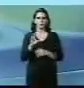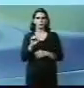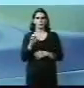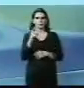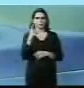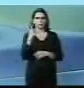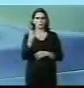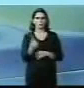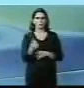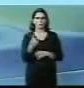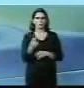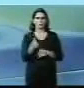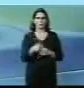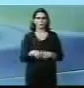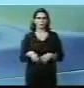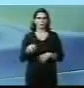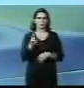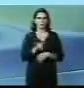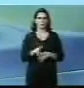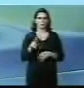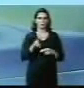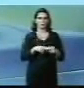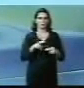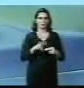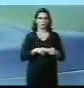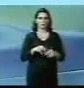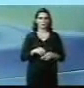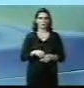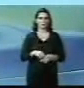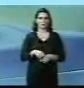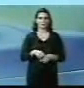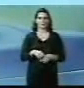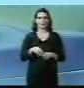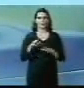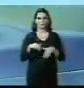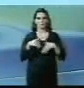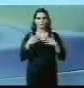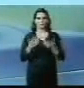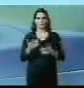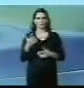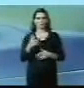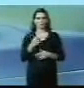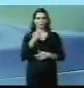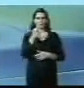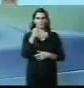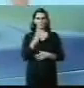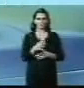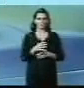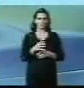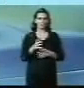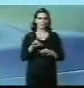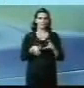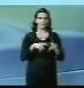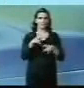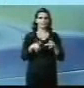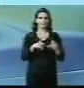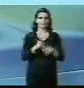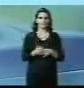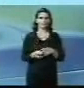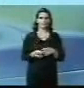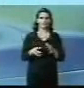um deles vai estar usando o canal naquele determinado instante. Certo? Então, quando não é ideal que os computadores da rede